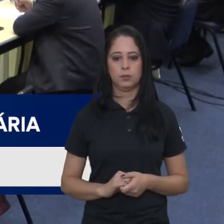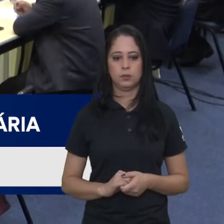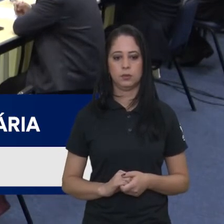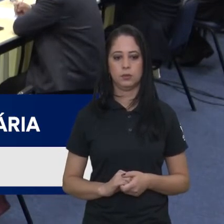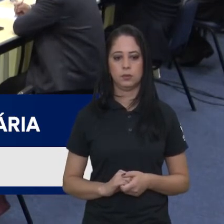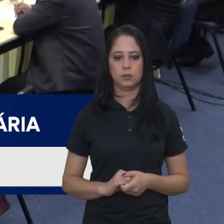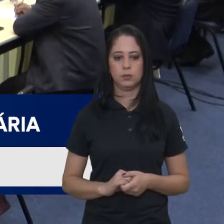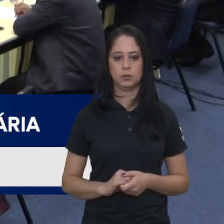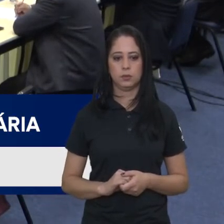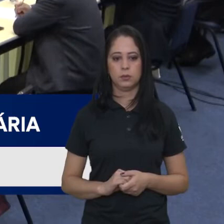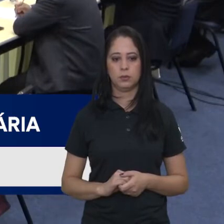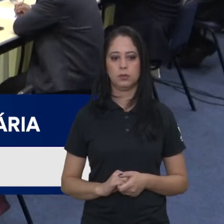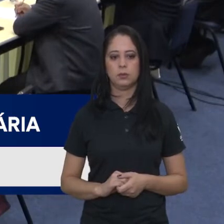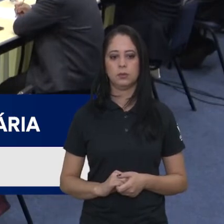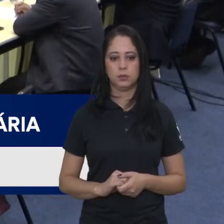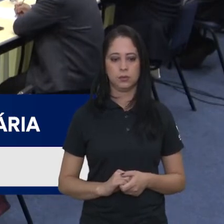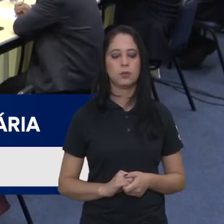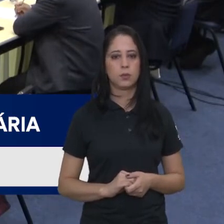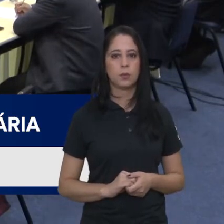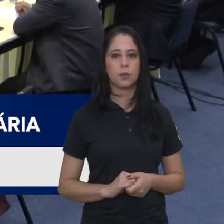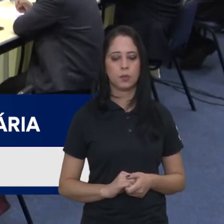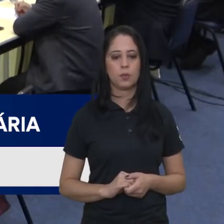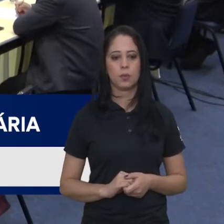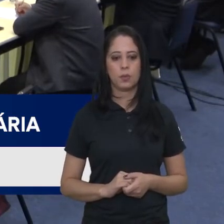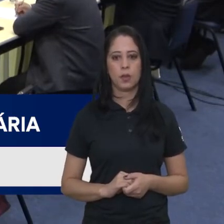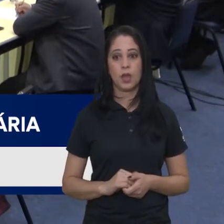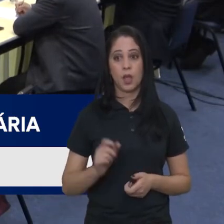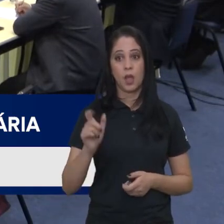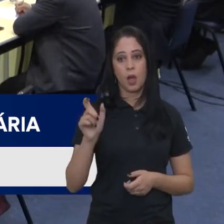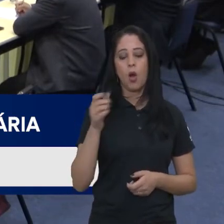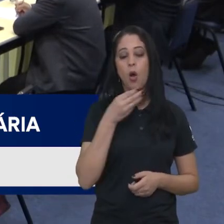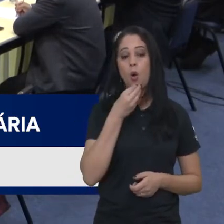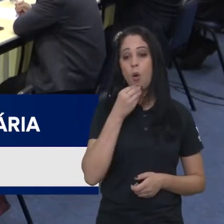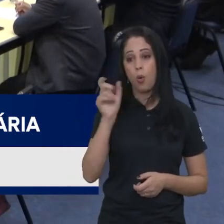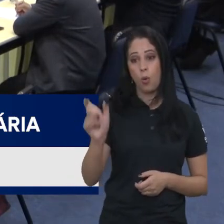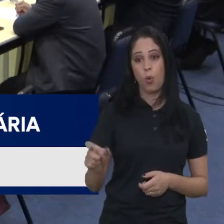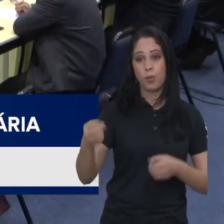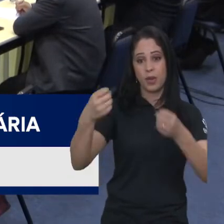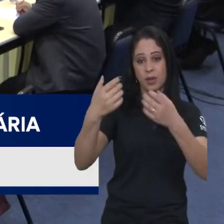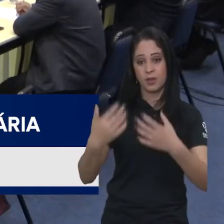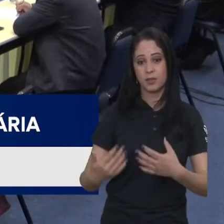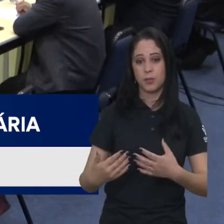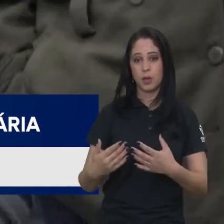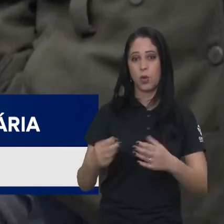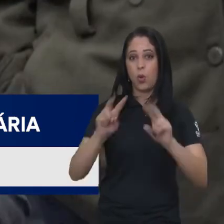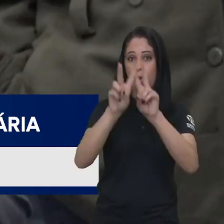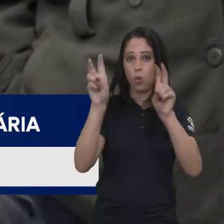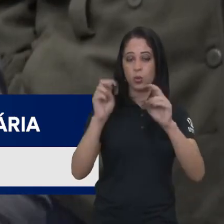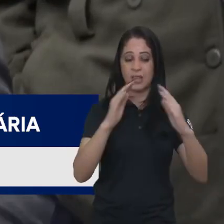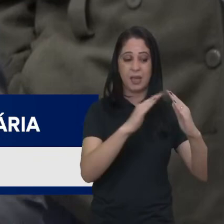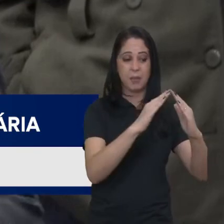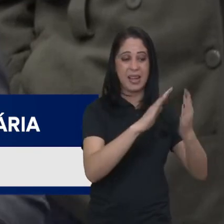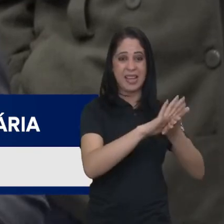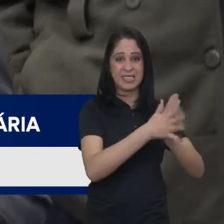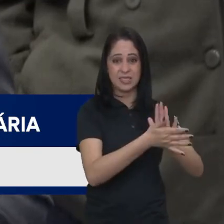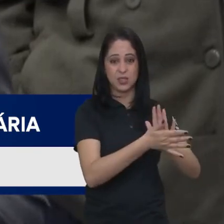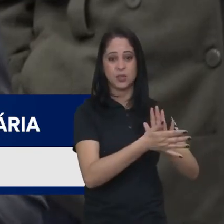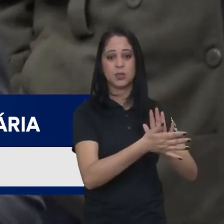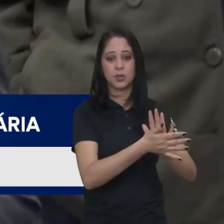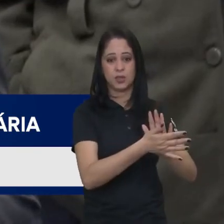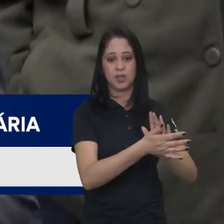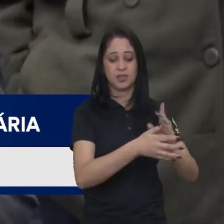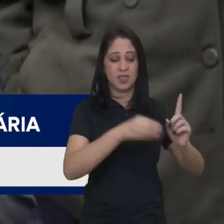Igual o senhor colocou o caso dele da casa demolida, é uma situação vulnerável,